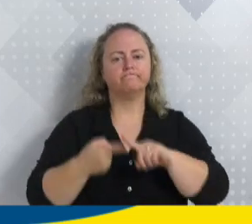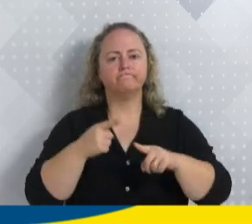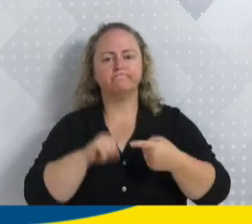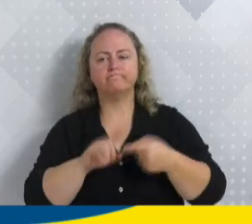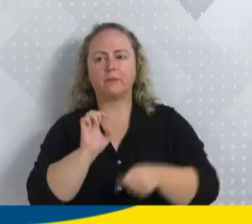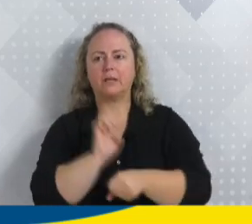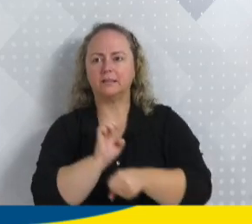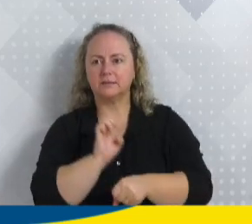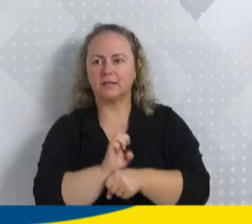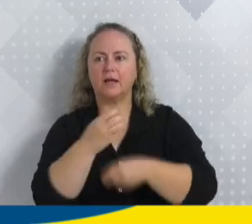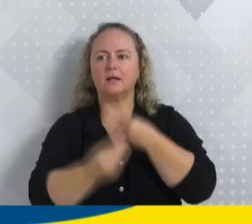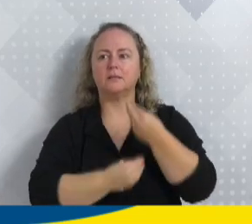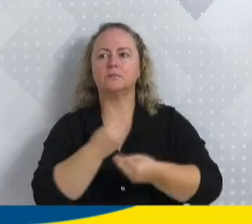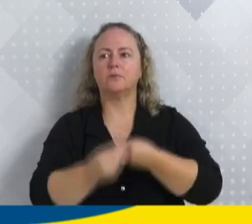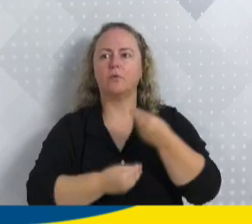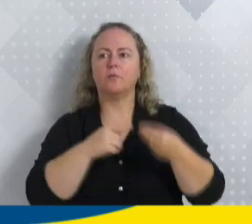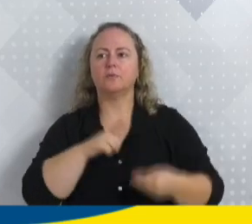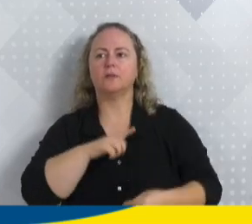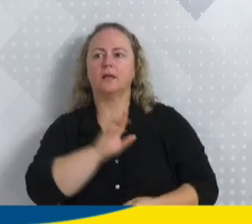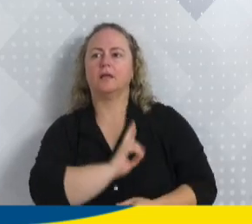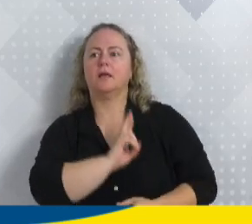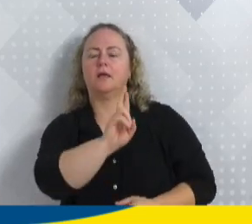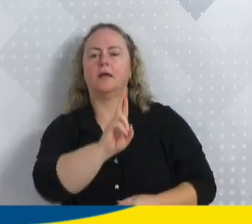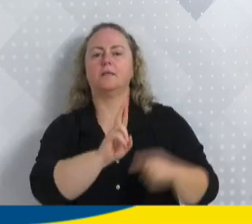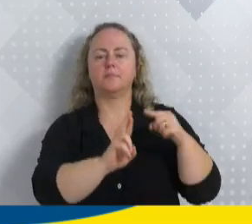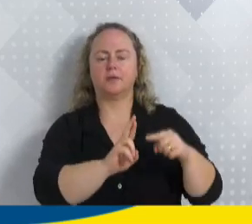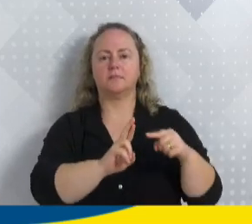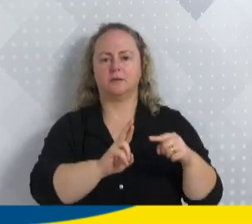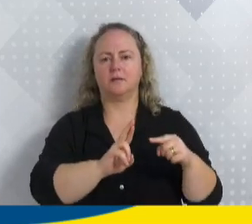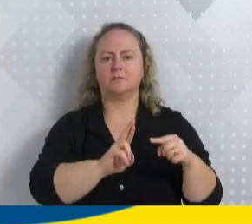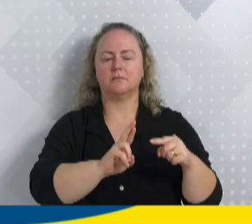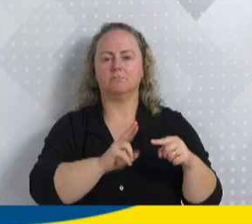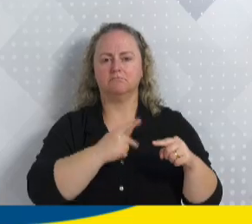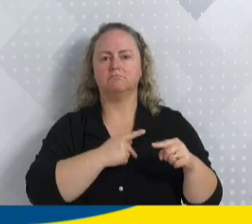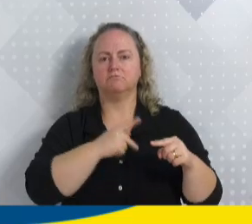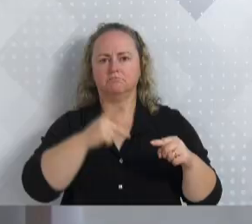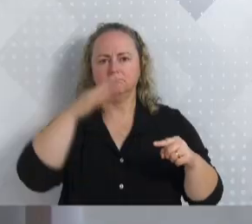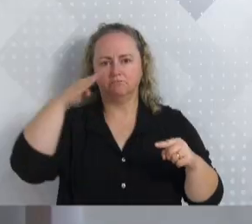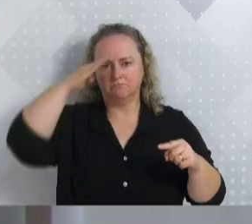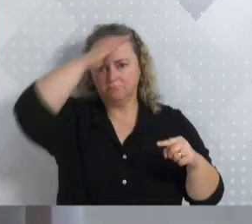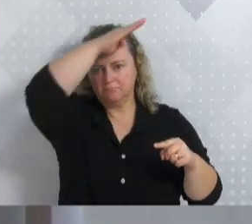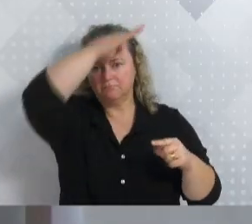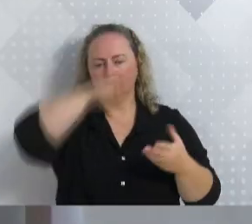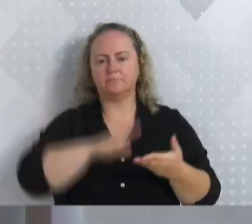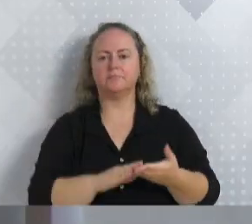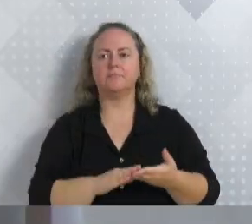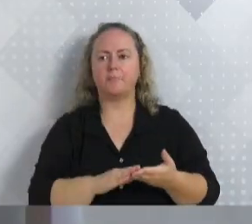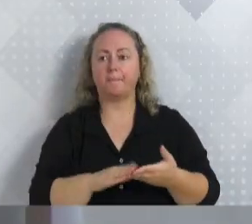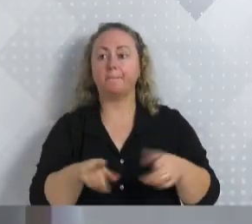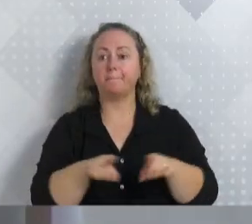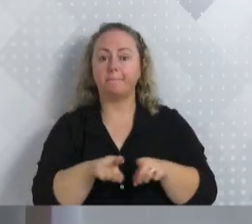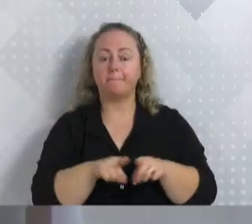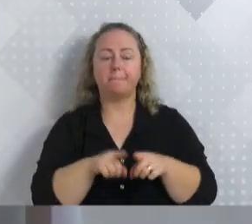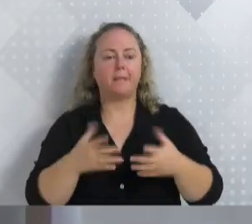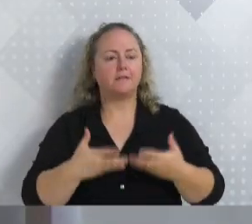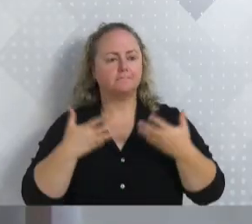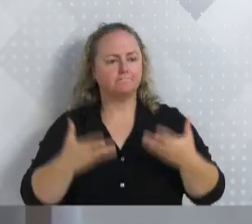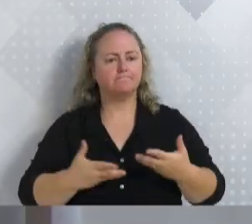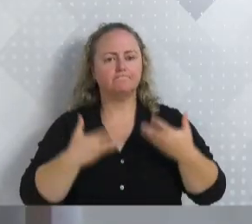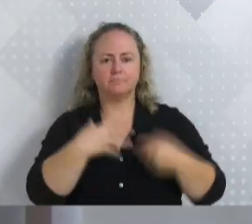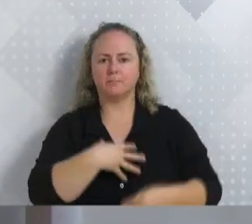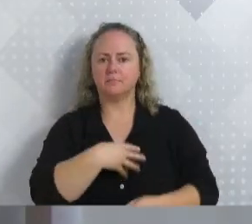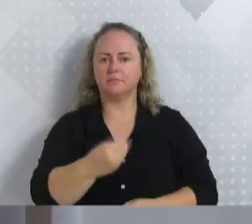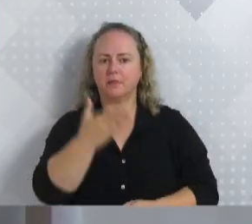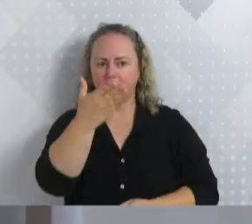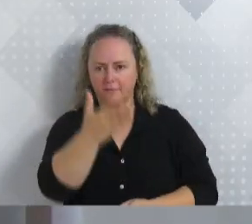estadual, aí feita pelos representantes do presidente Bolsonaro, claro, com a anuência do nosso governador Jorginho Melo. E foi uma alegria tremenda poder trocar uma ideia com o filho do